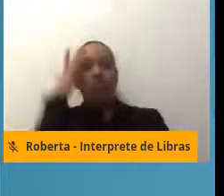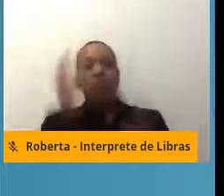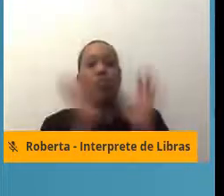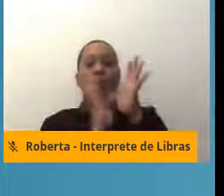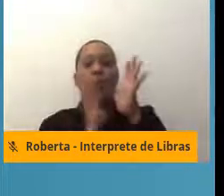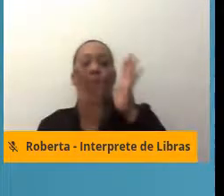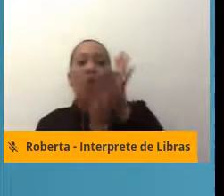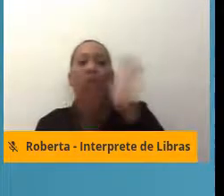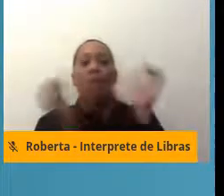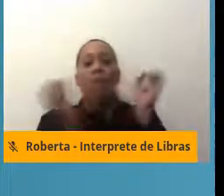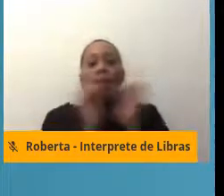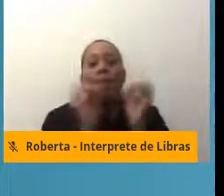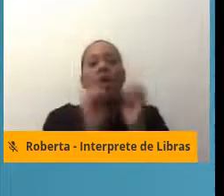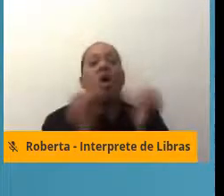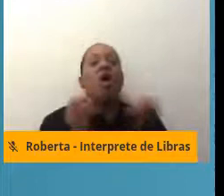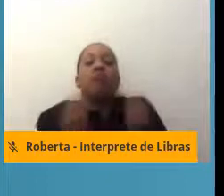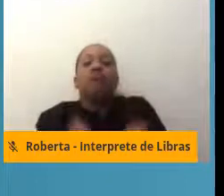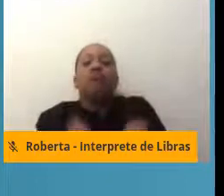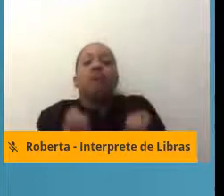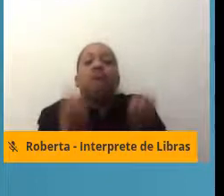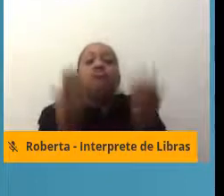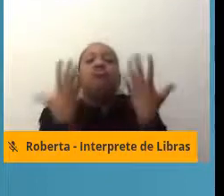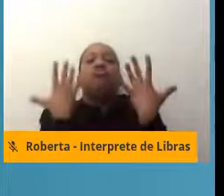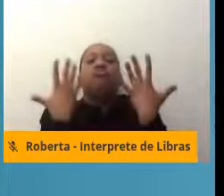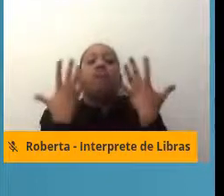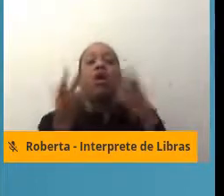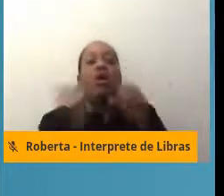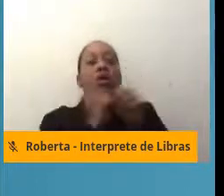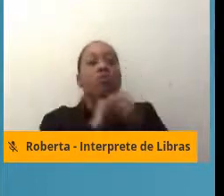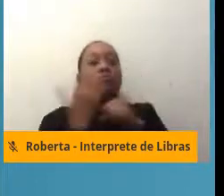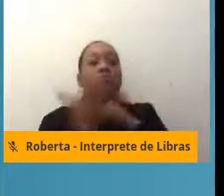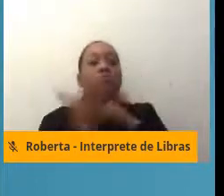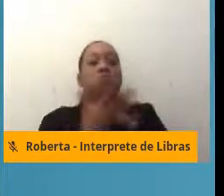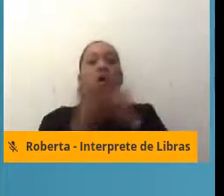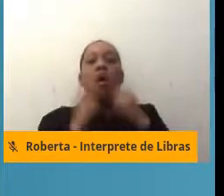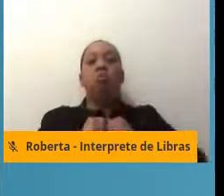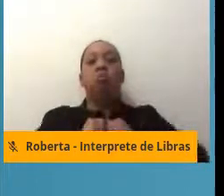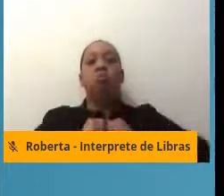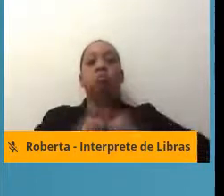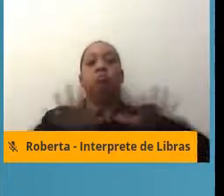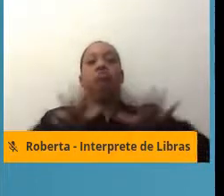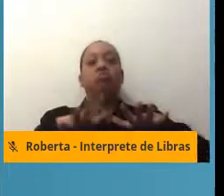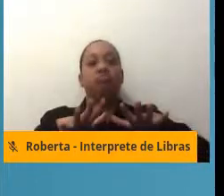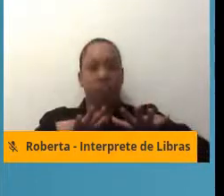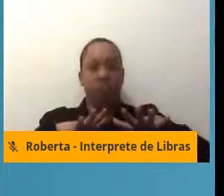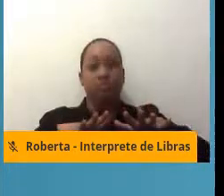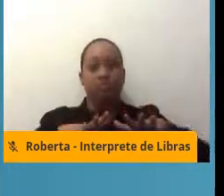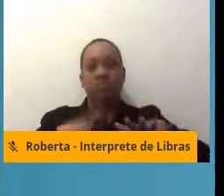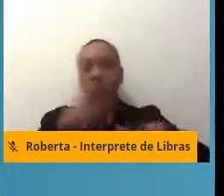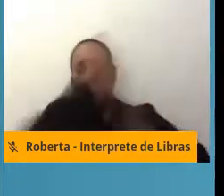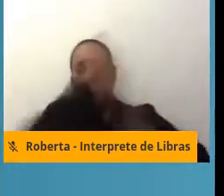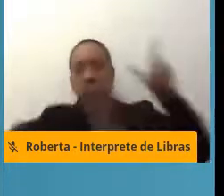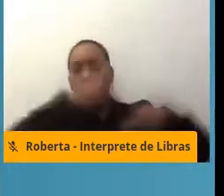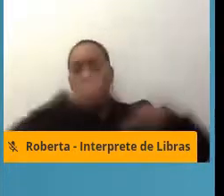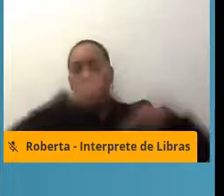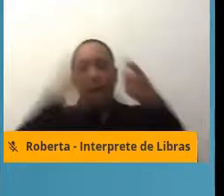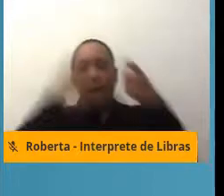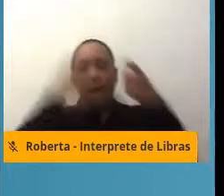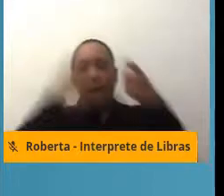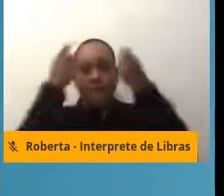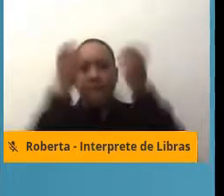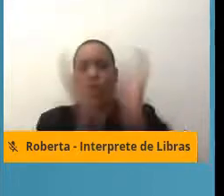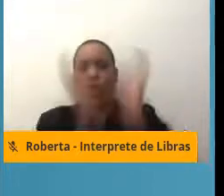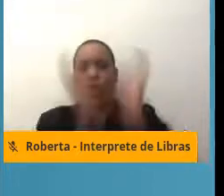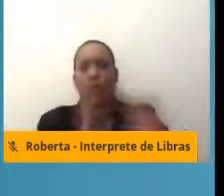não propagar a doença, nenhuma pessoa está se preocupando com isso. Enquanto na direita, uma fração grande das bolinhas não está